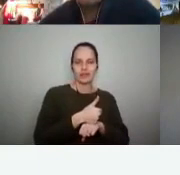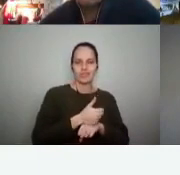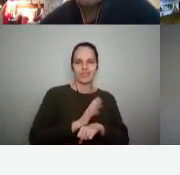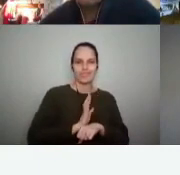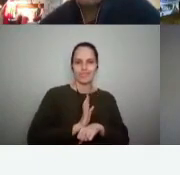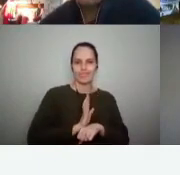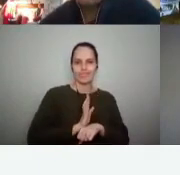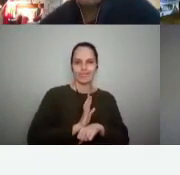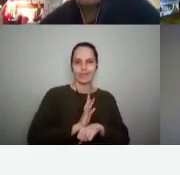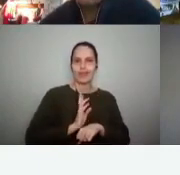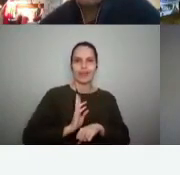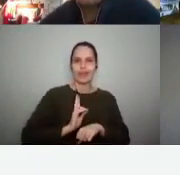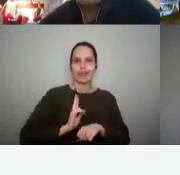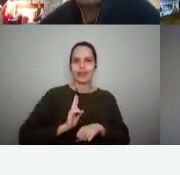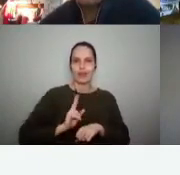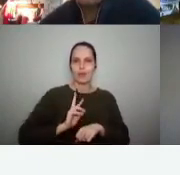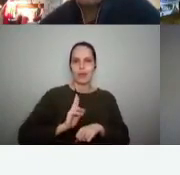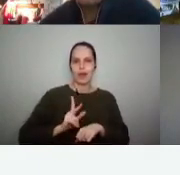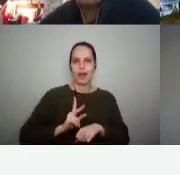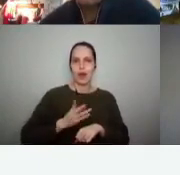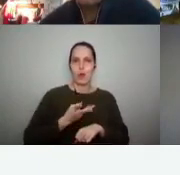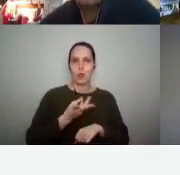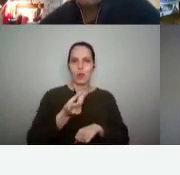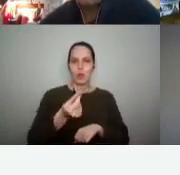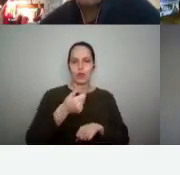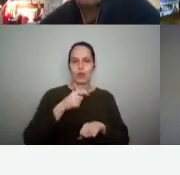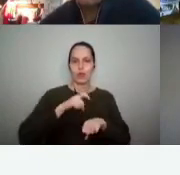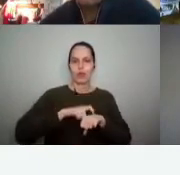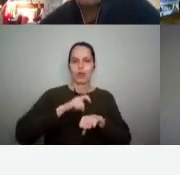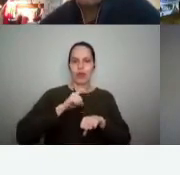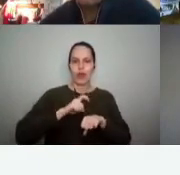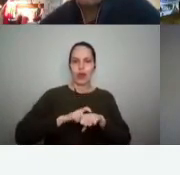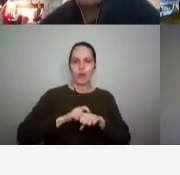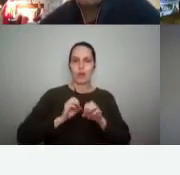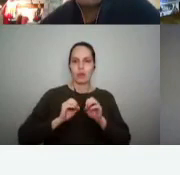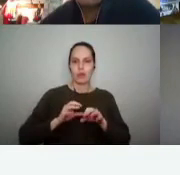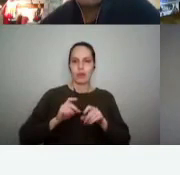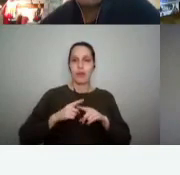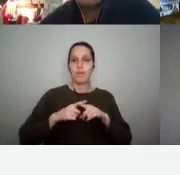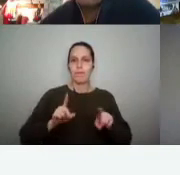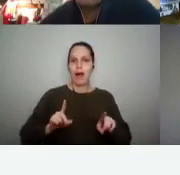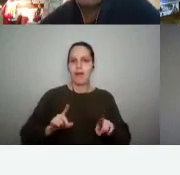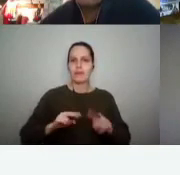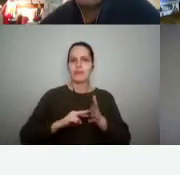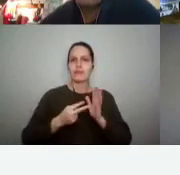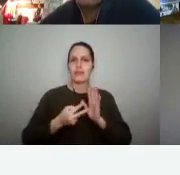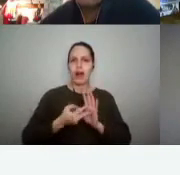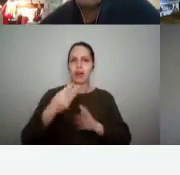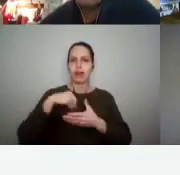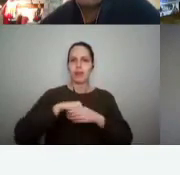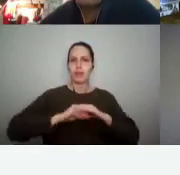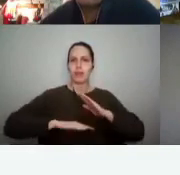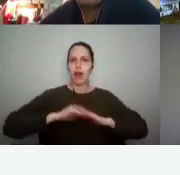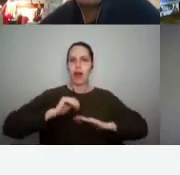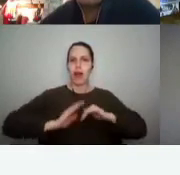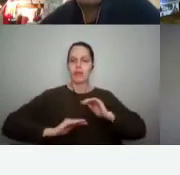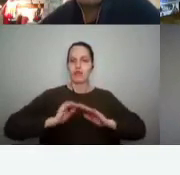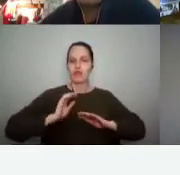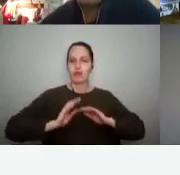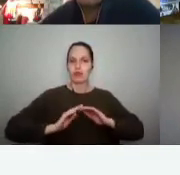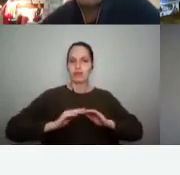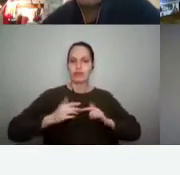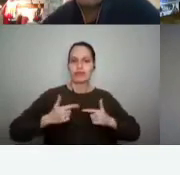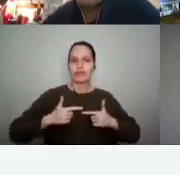de tempo, mas é a significação da prática que o professor faz é que o torna muitas vezes